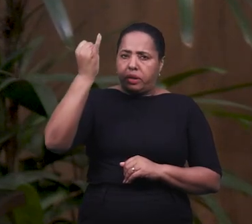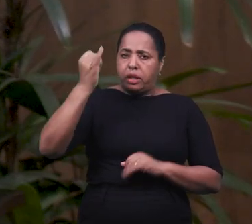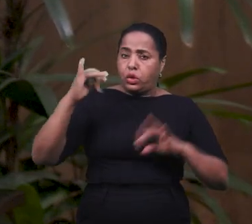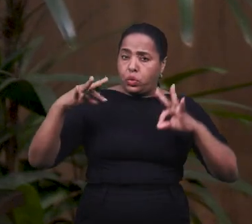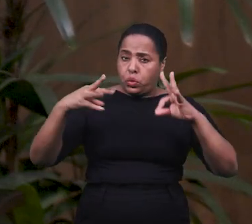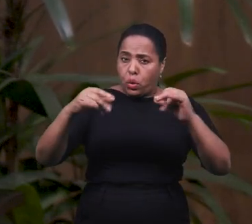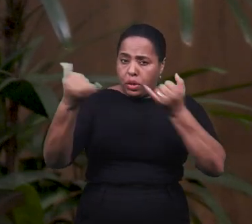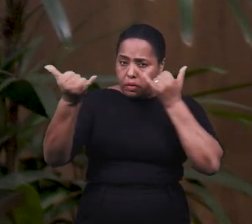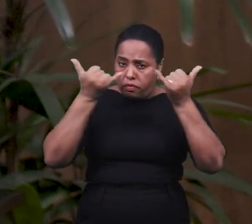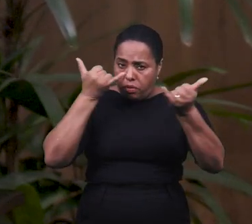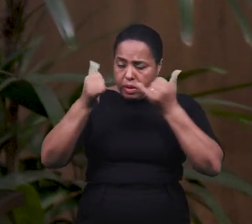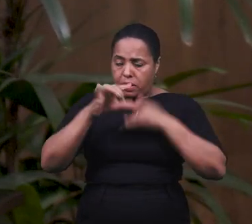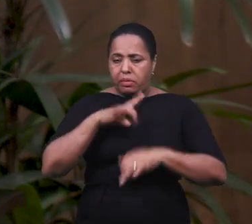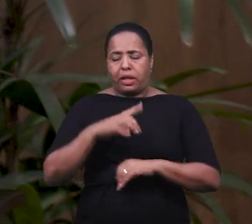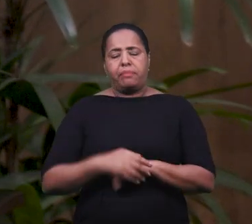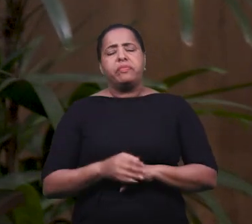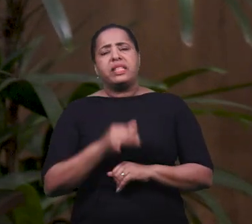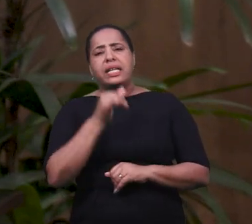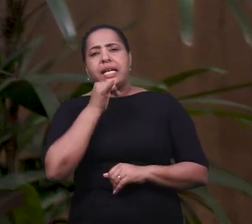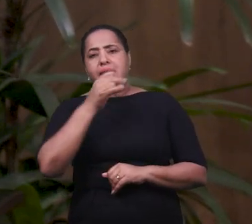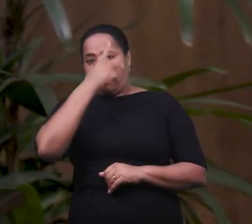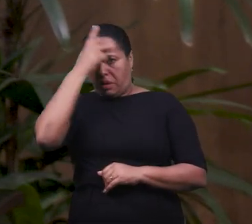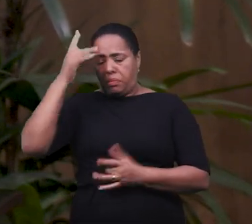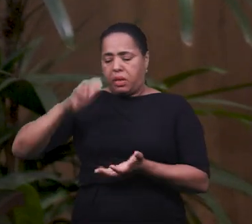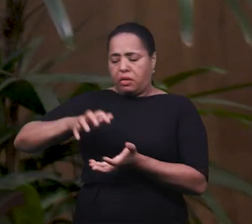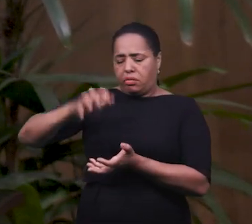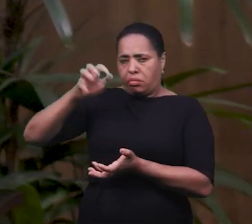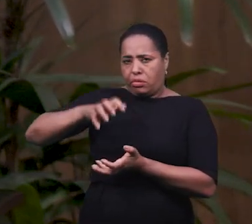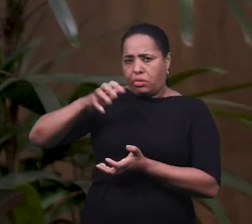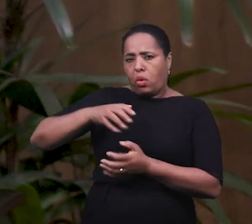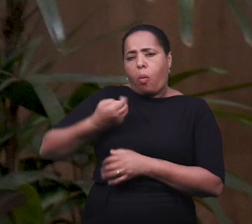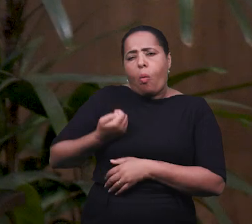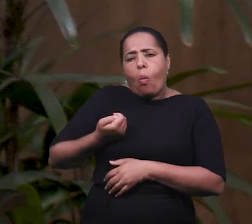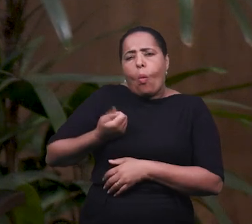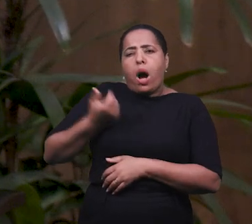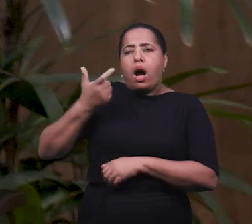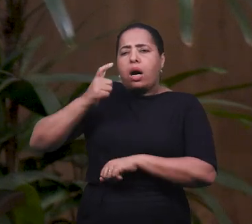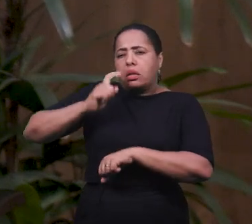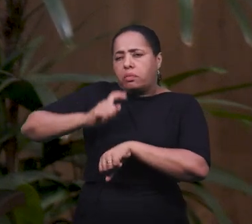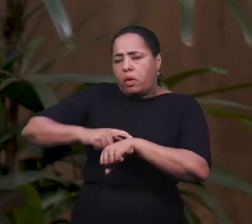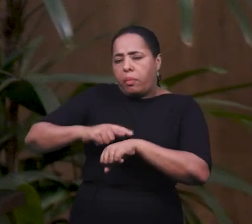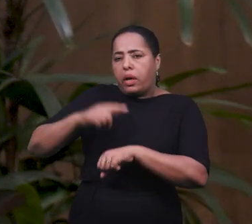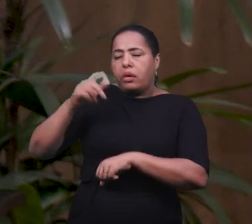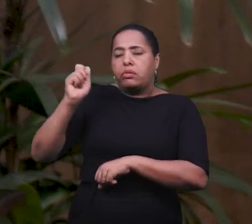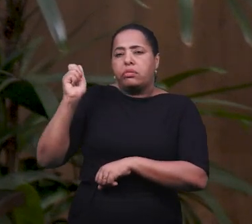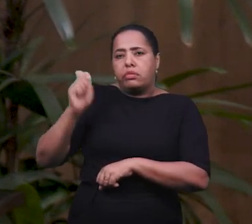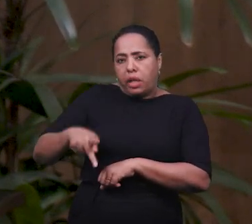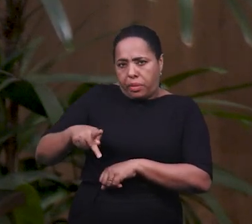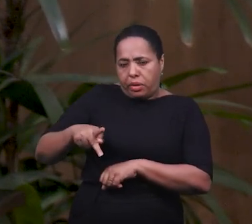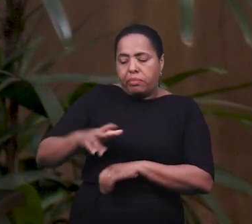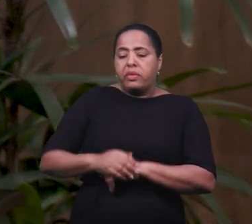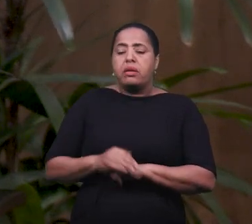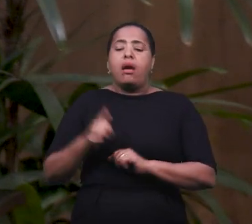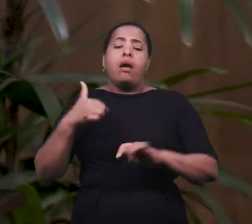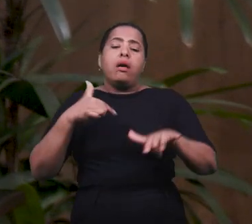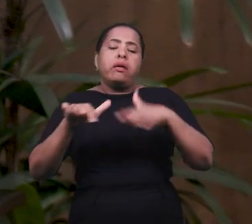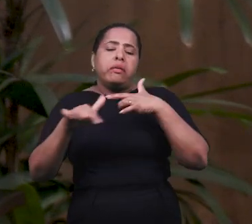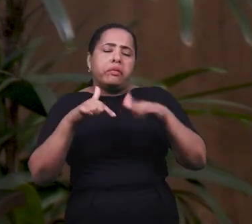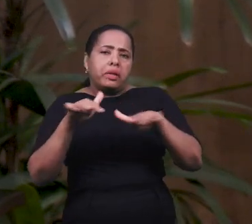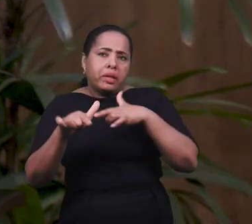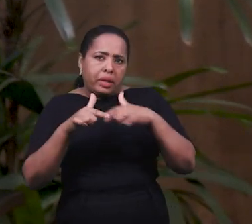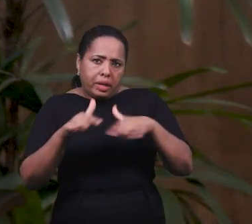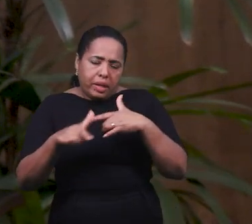saibam. Por exemplo, um idoso já está próximo, né, à aposentadoria. E ele trabalha no